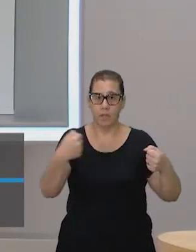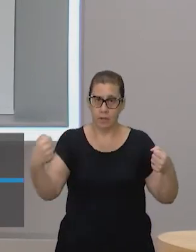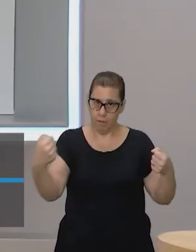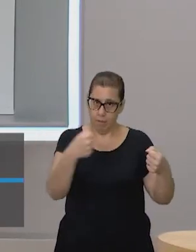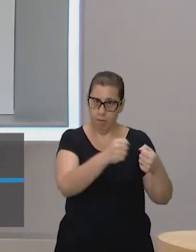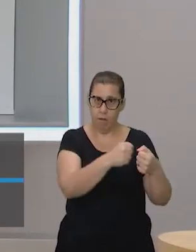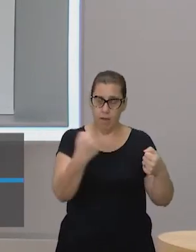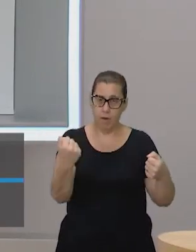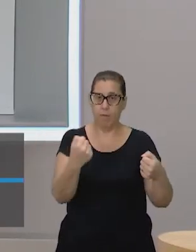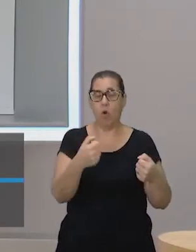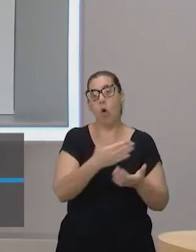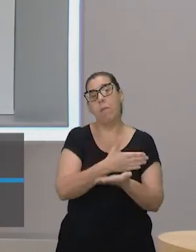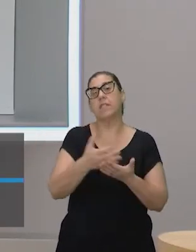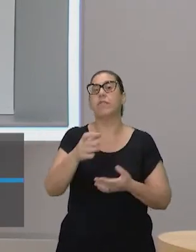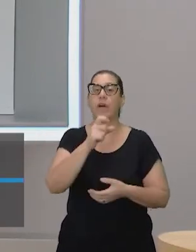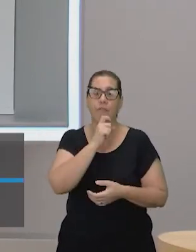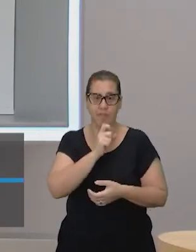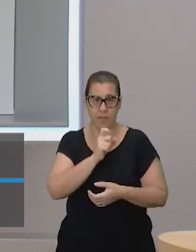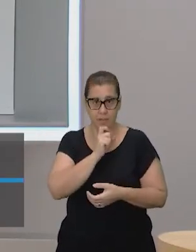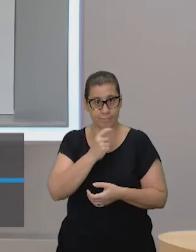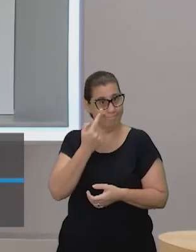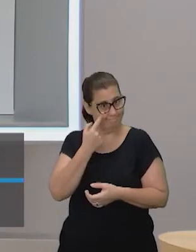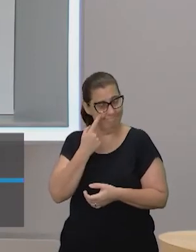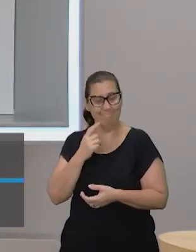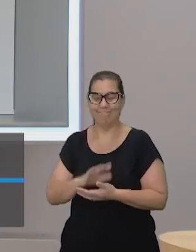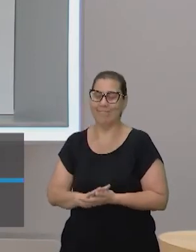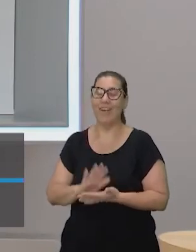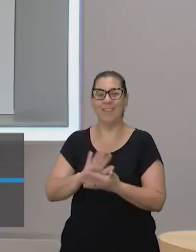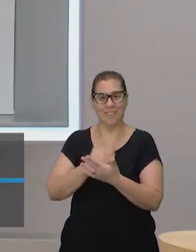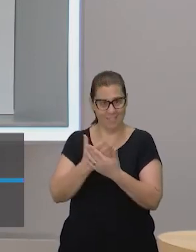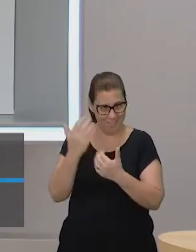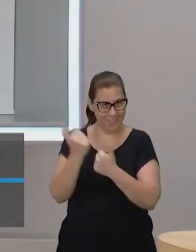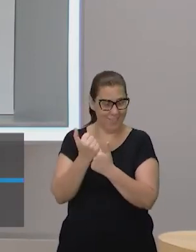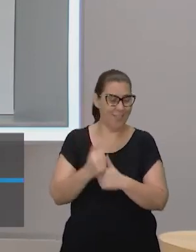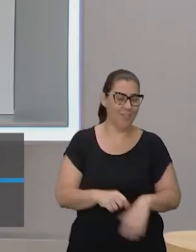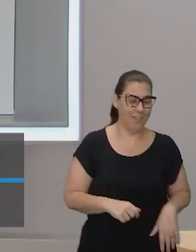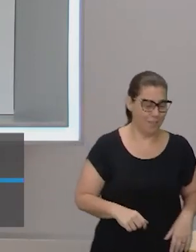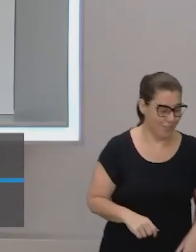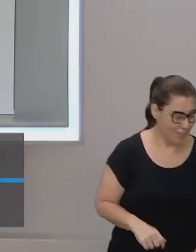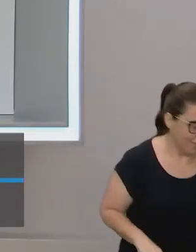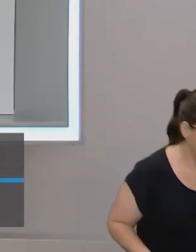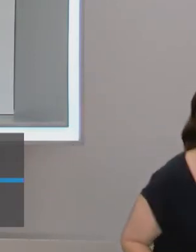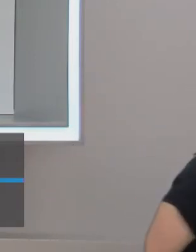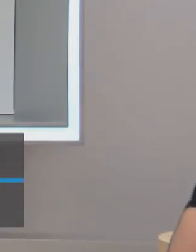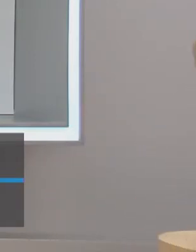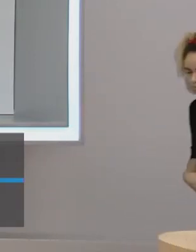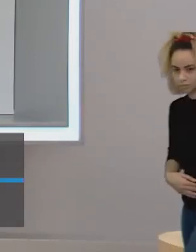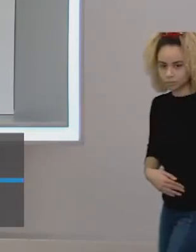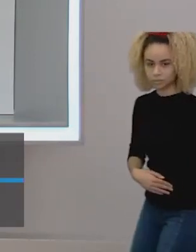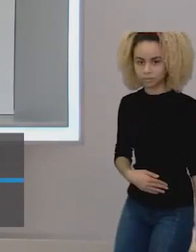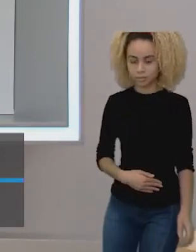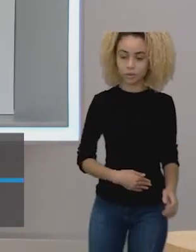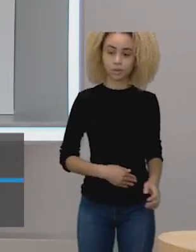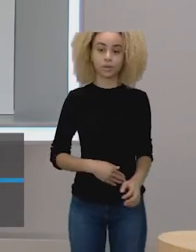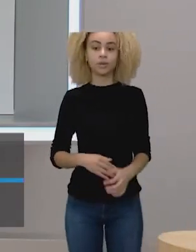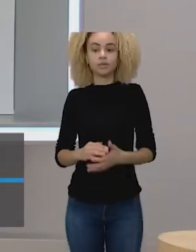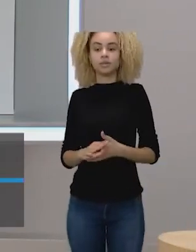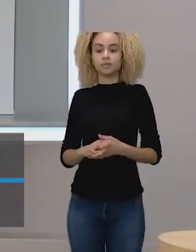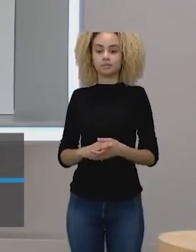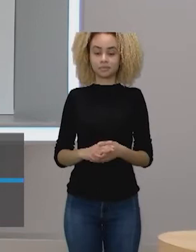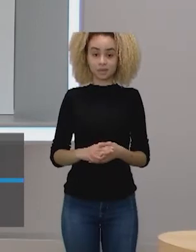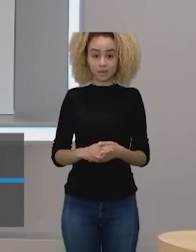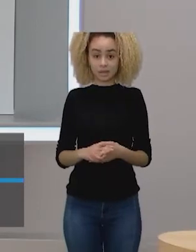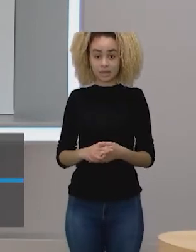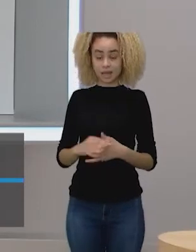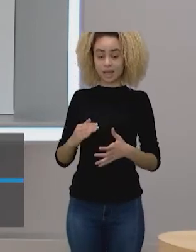Então veja que são dois processos diferentes, né? A máquina térmica usa o calor e fornece trabalho.